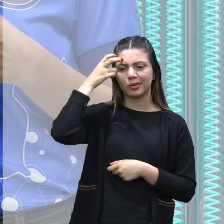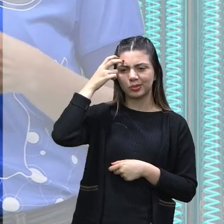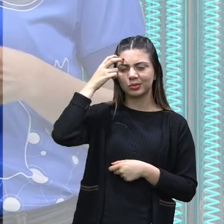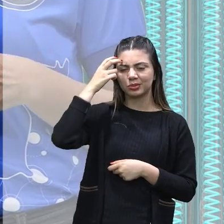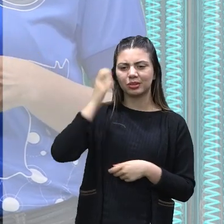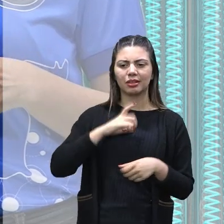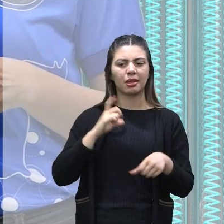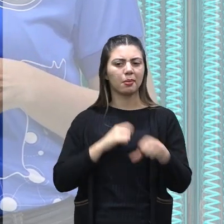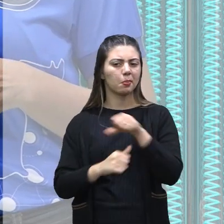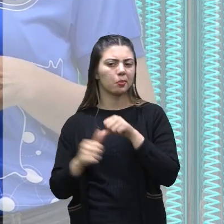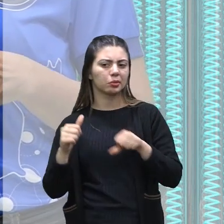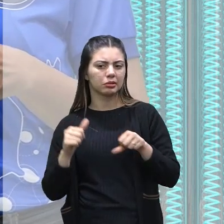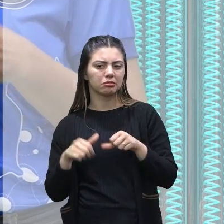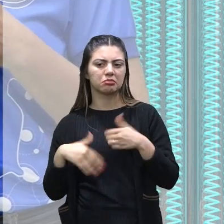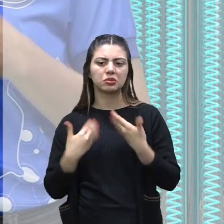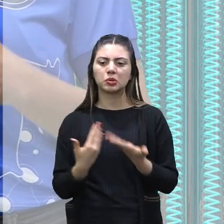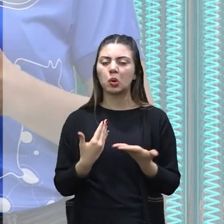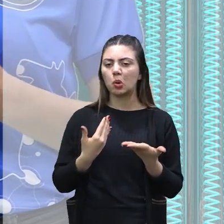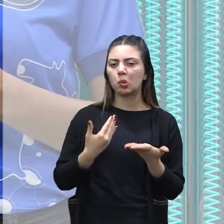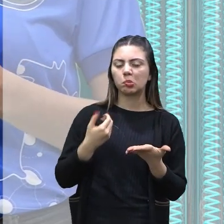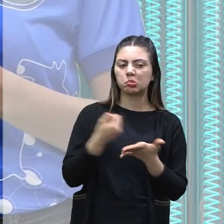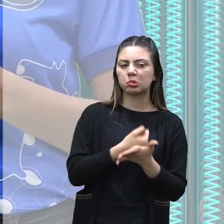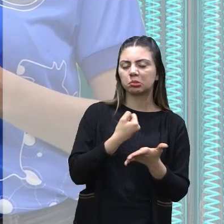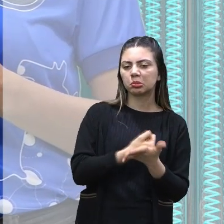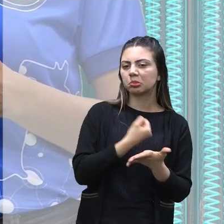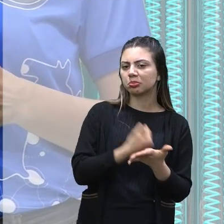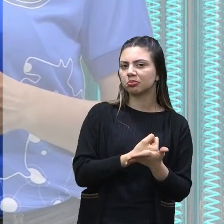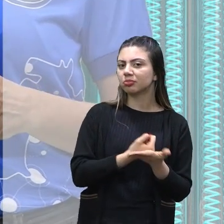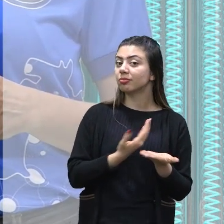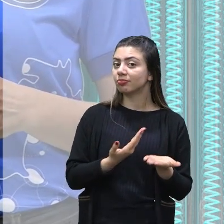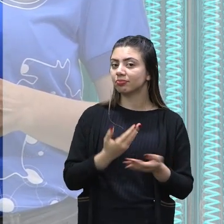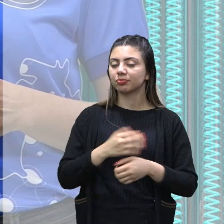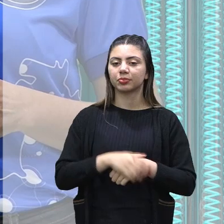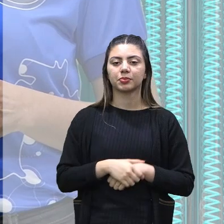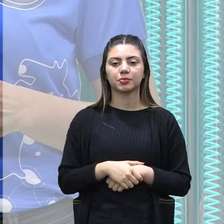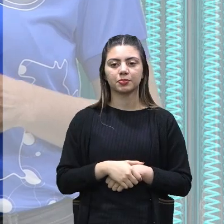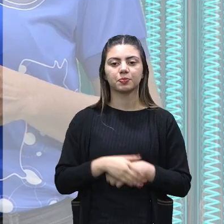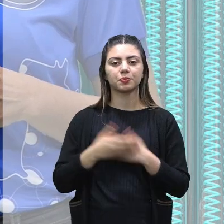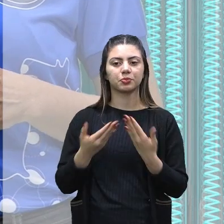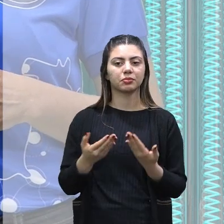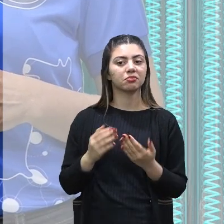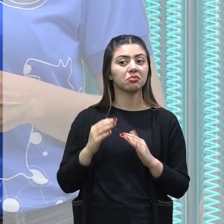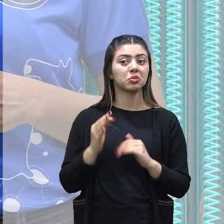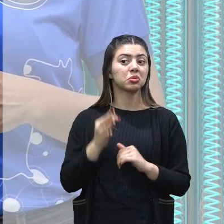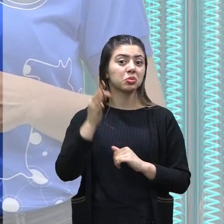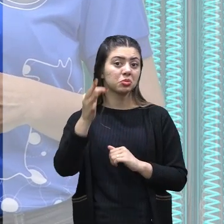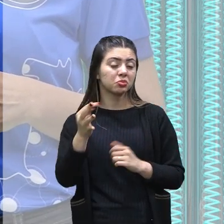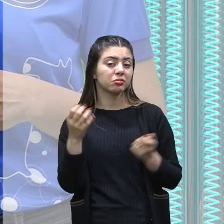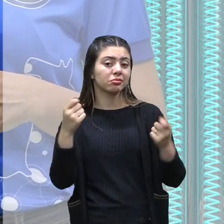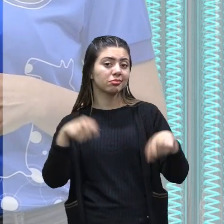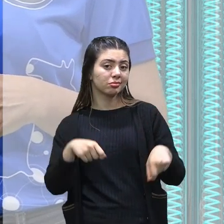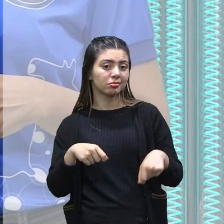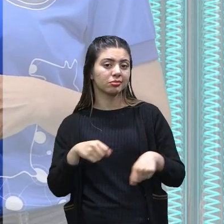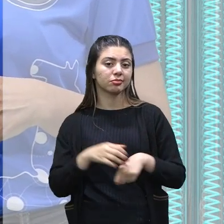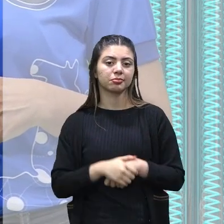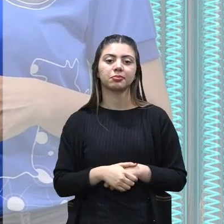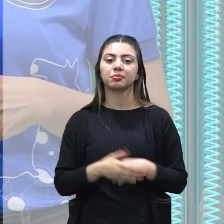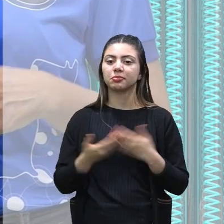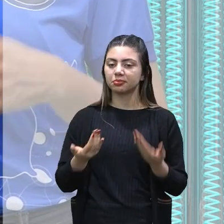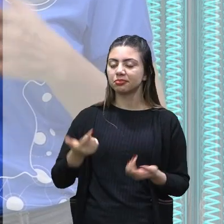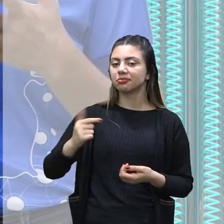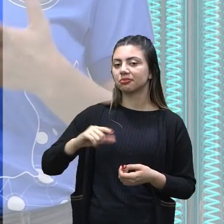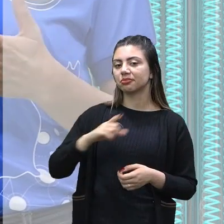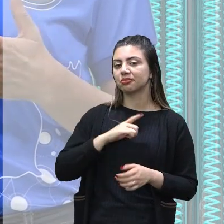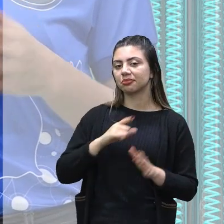vai mudar ou resistir, né, para esse tipo de mudança? Isso aqui vai acontecer? Será que vai acontecer? Então, mais uma